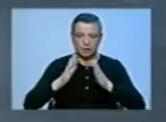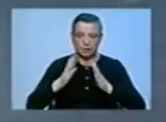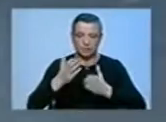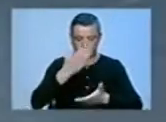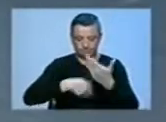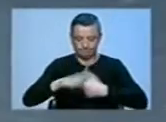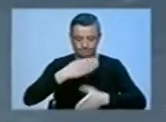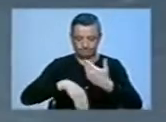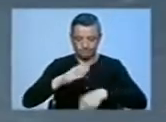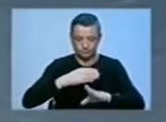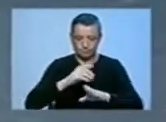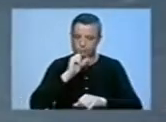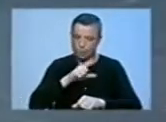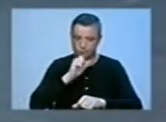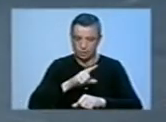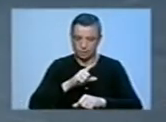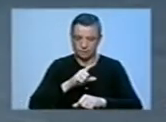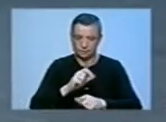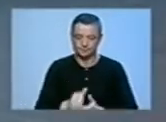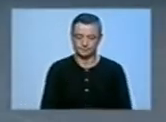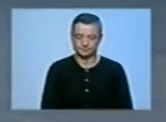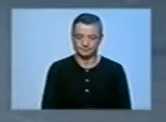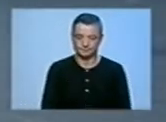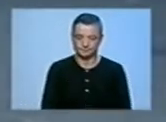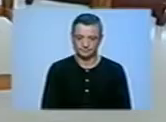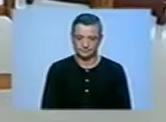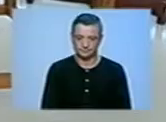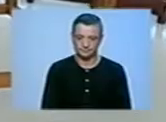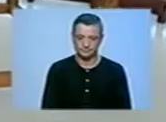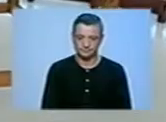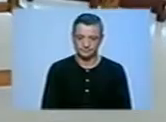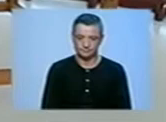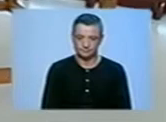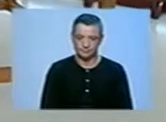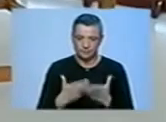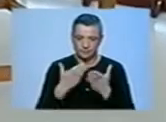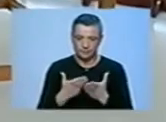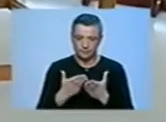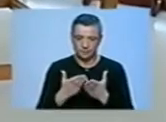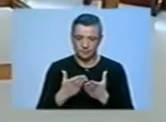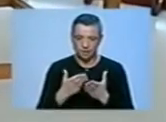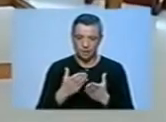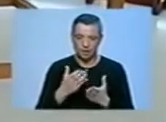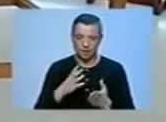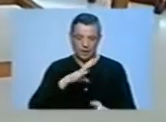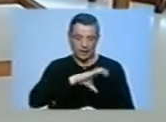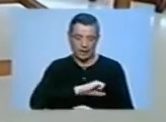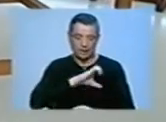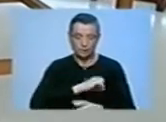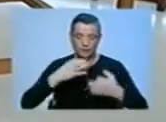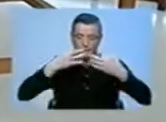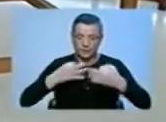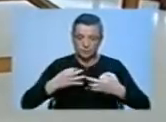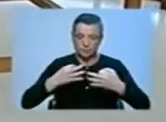então a tiragem vamos adicioná las agora a ocasião para